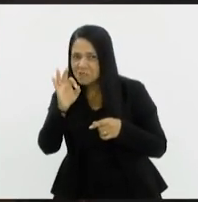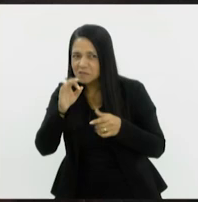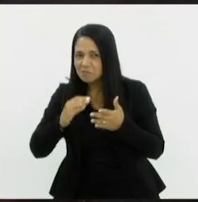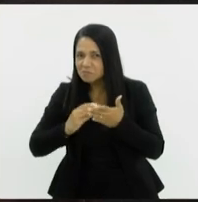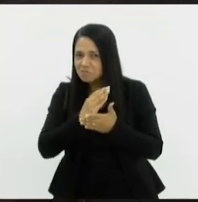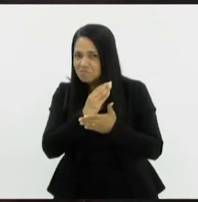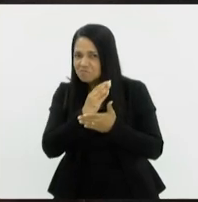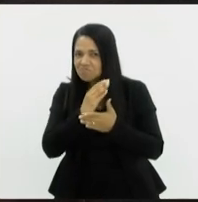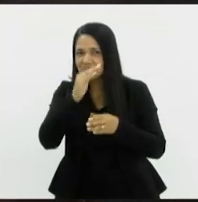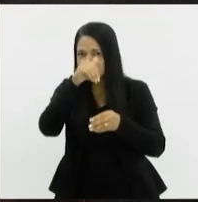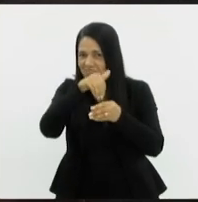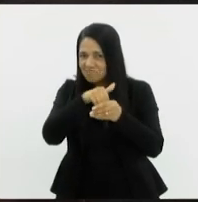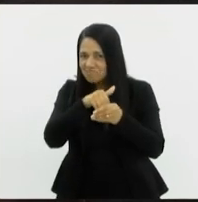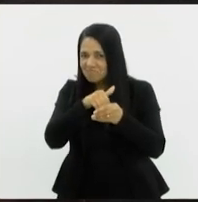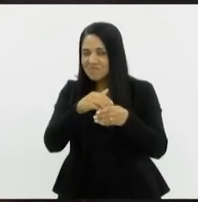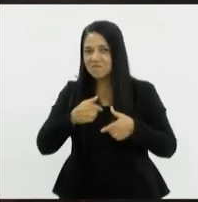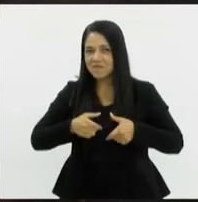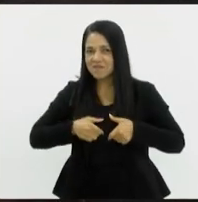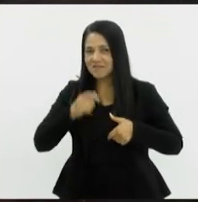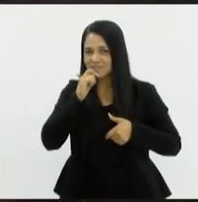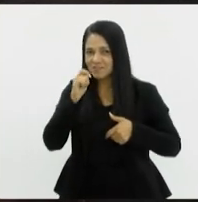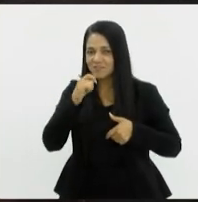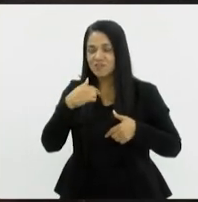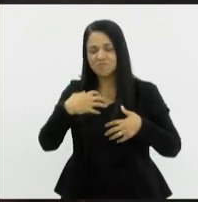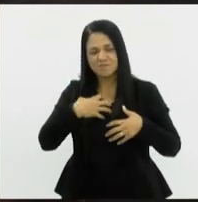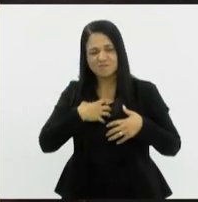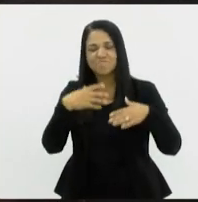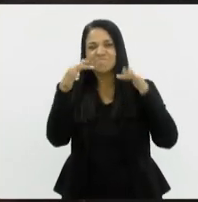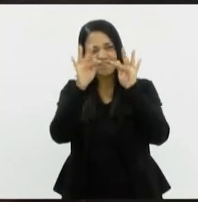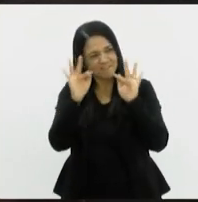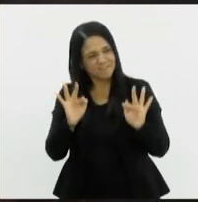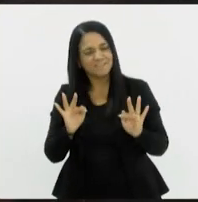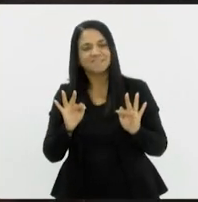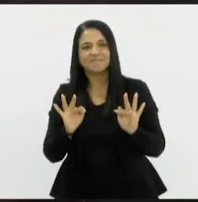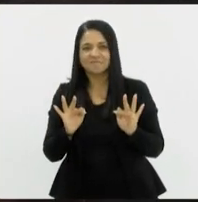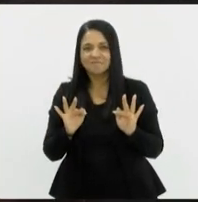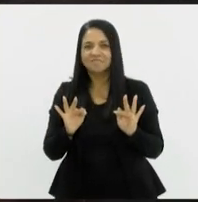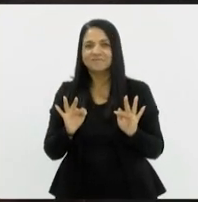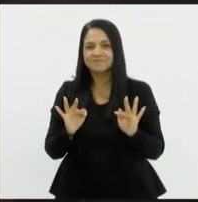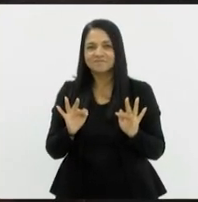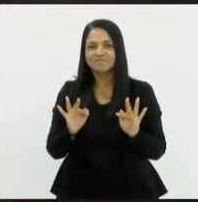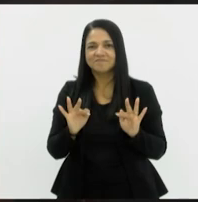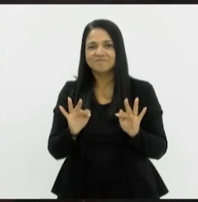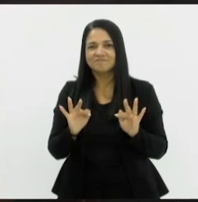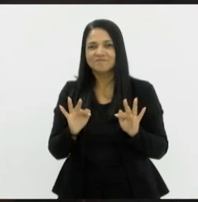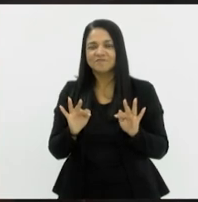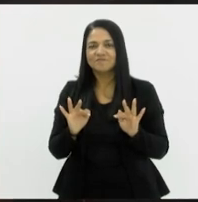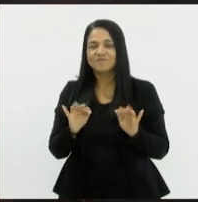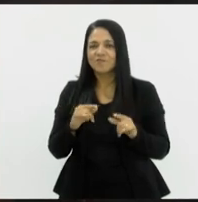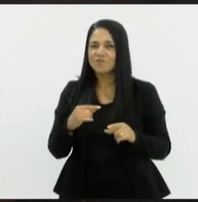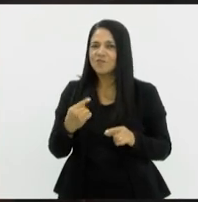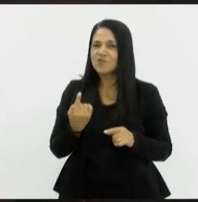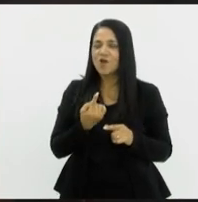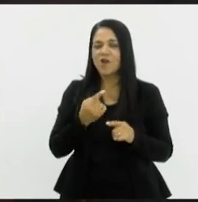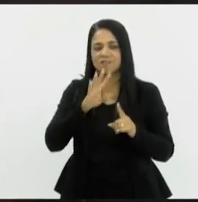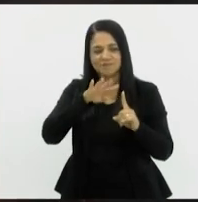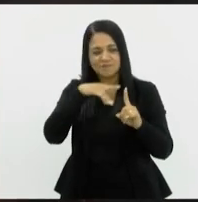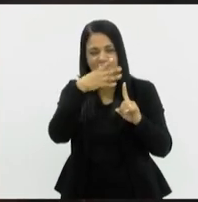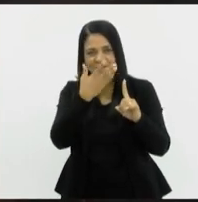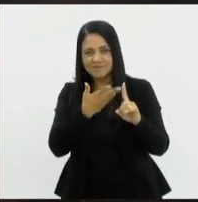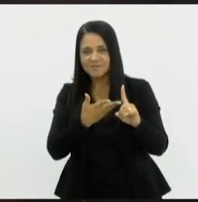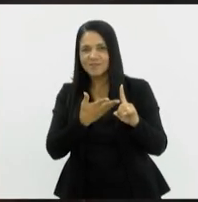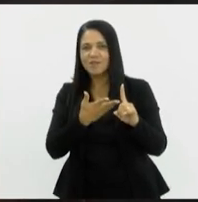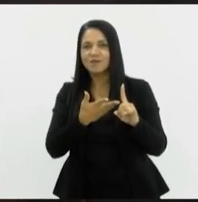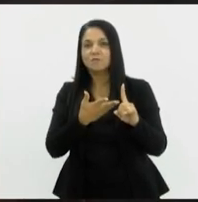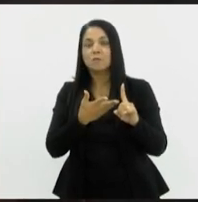Medalha Tiradentes. Eu fico muito feliz porque, quando a gente faz essa homenagem, tem que